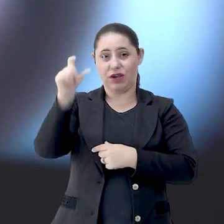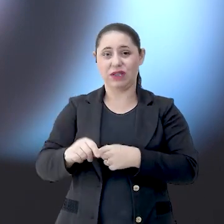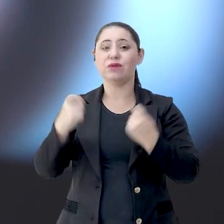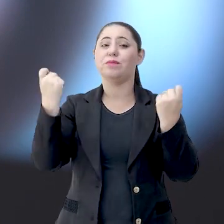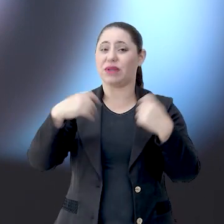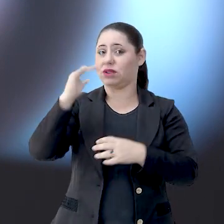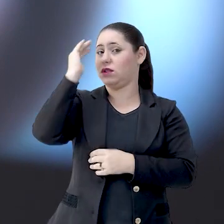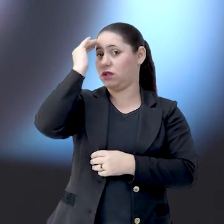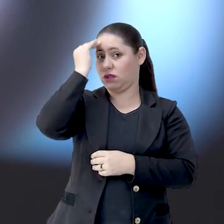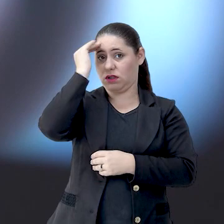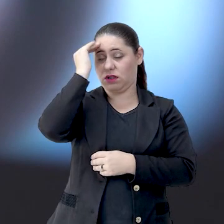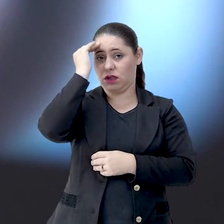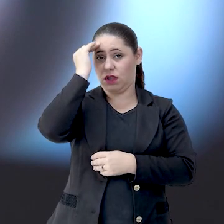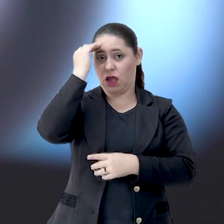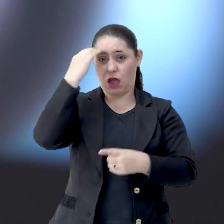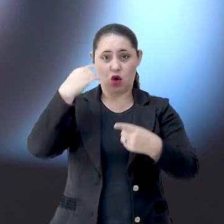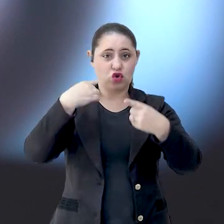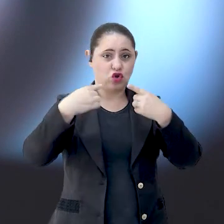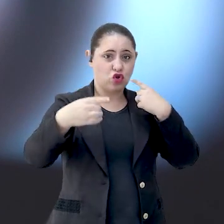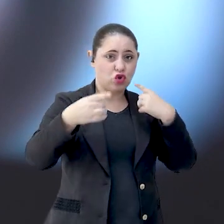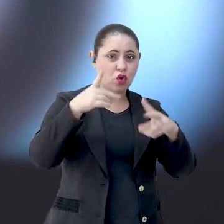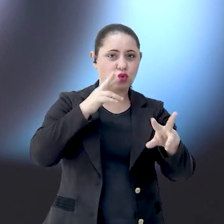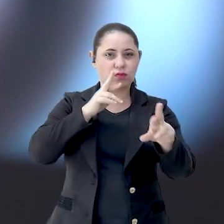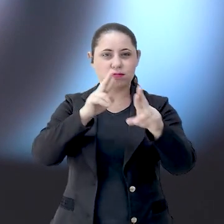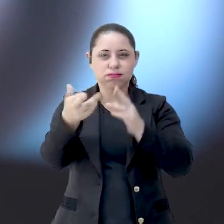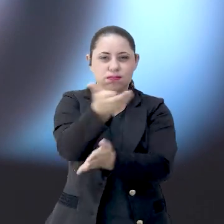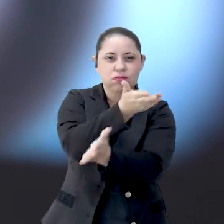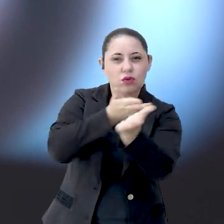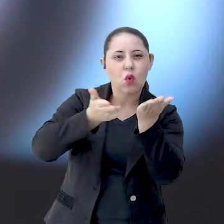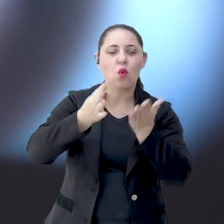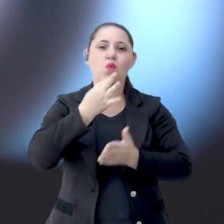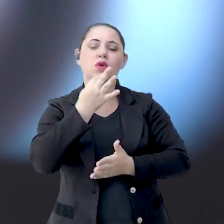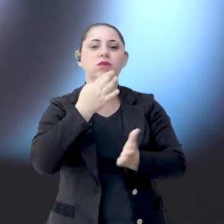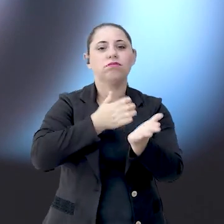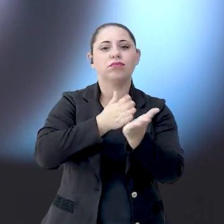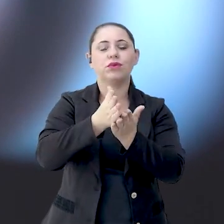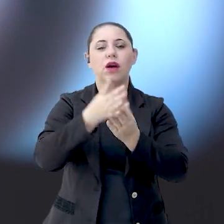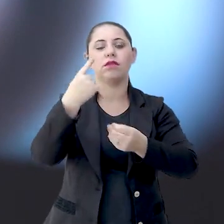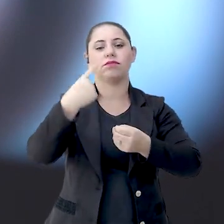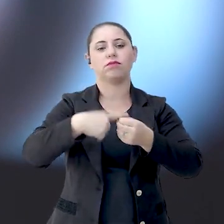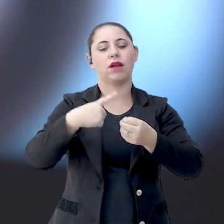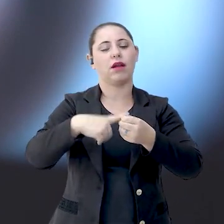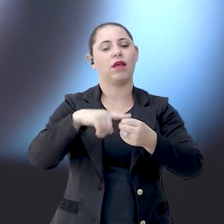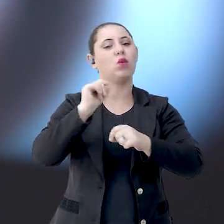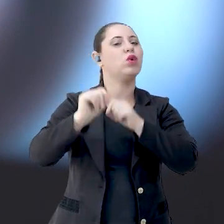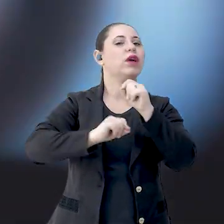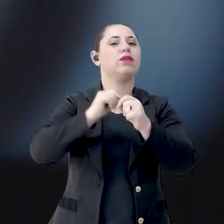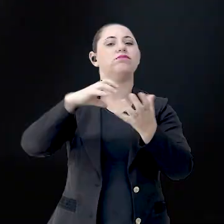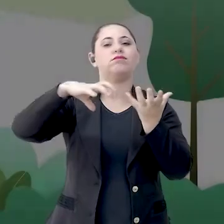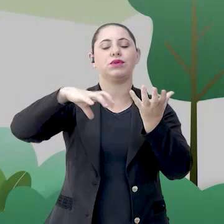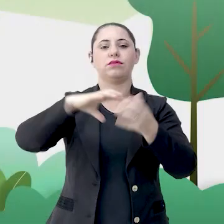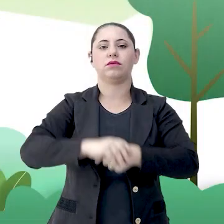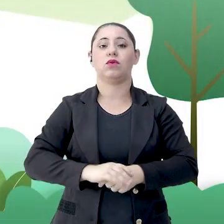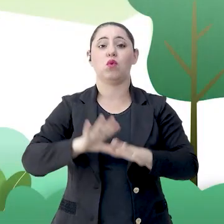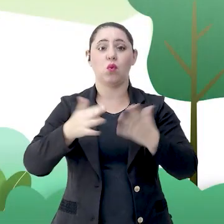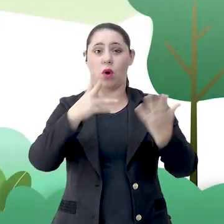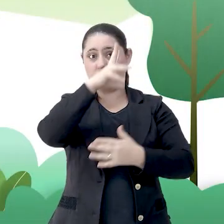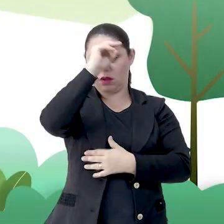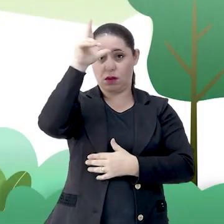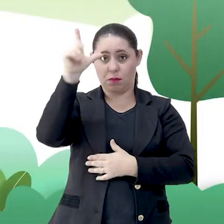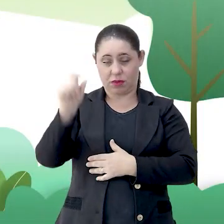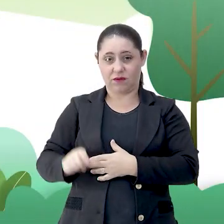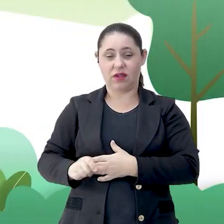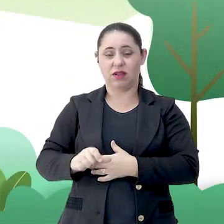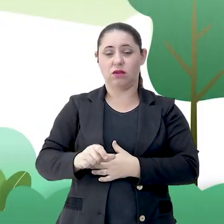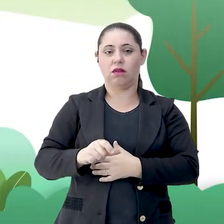os prefeitos precisam entender e dialogar e conhecer os caminhos da capital federal. Quando eu fui